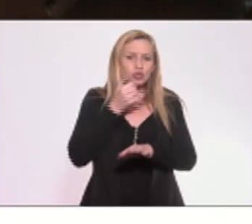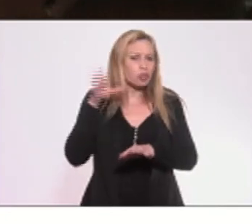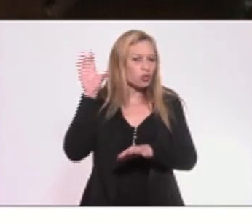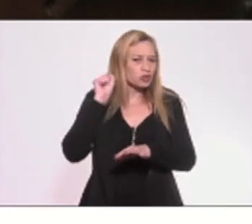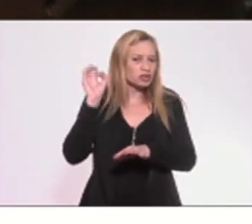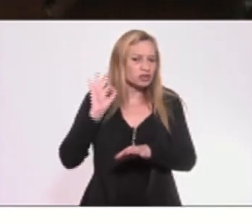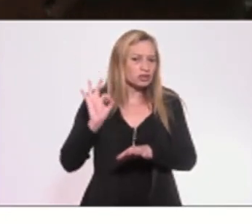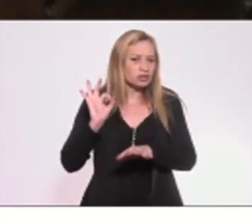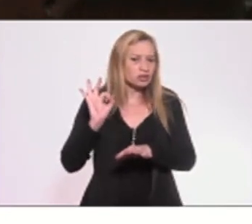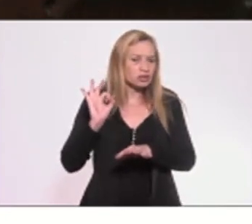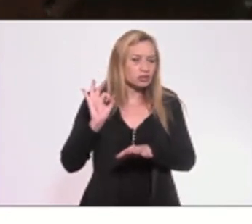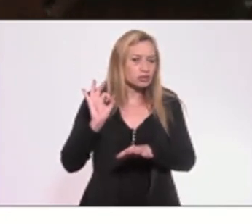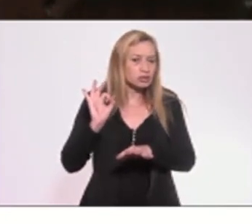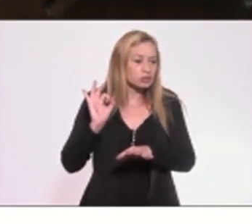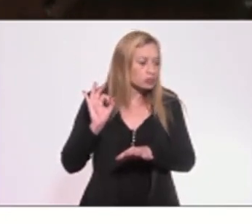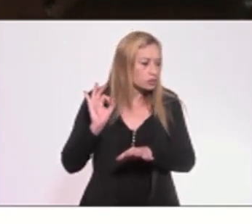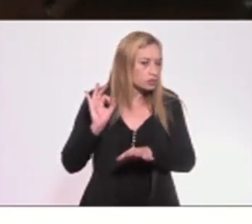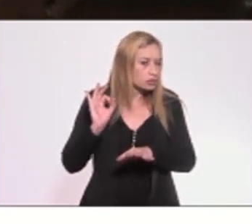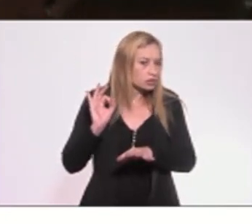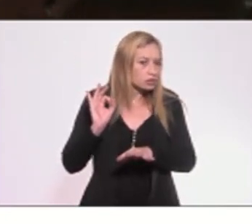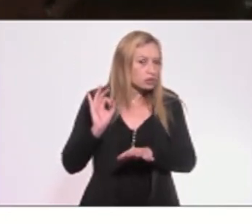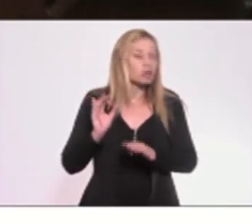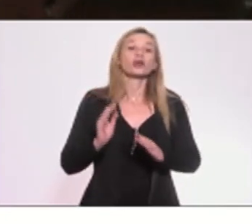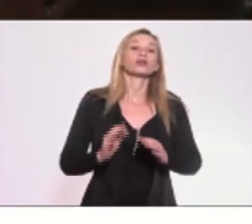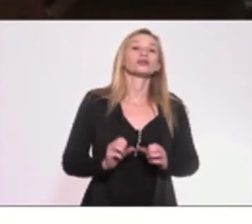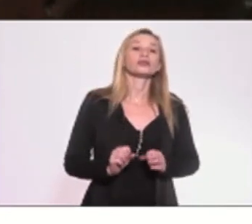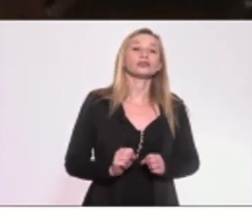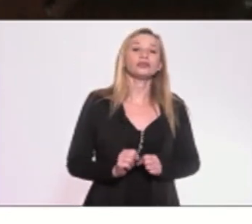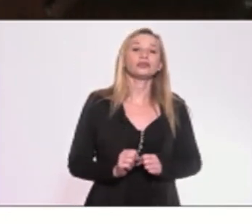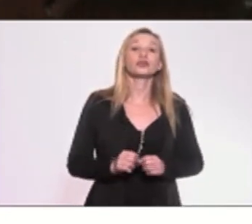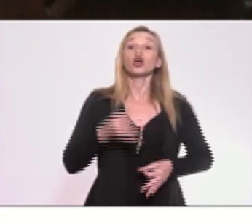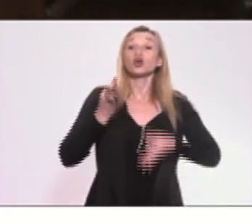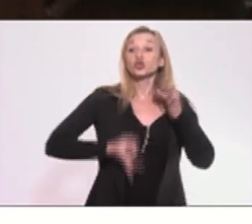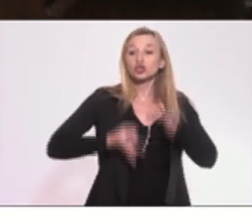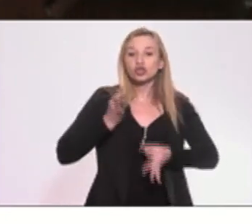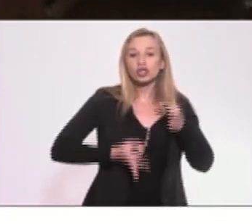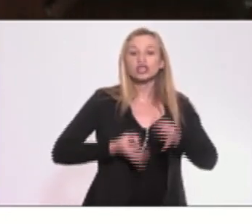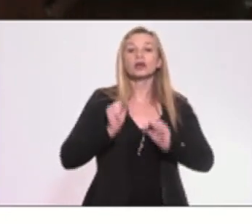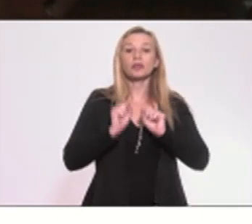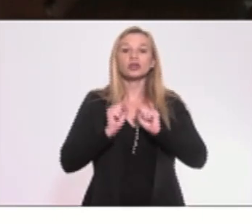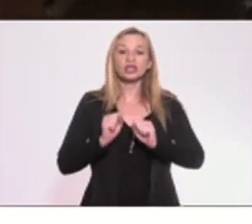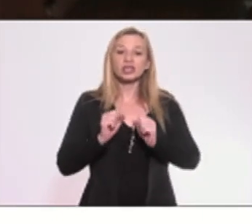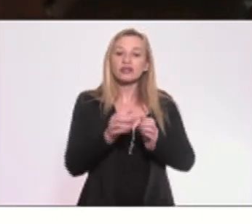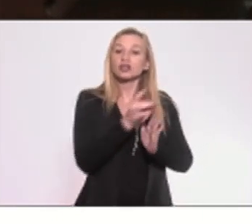dessa casa, quando o Poder Judiciário deveria ter feito de ofício